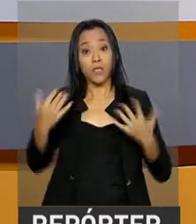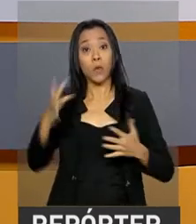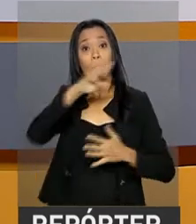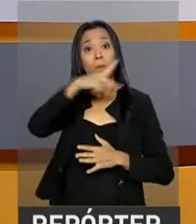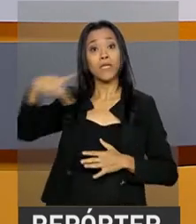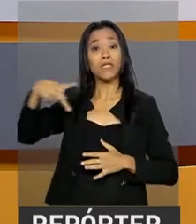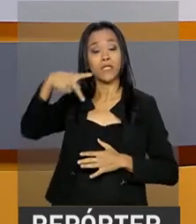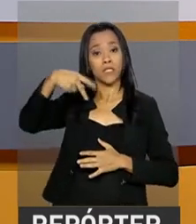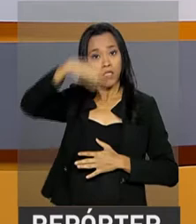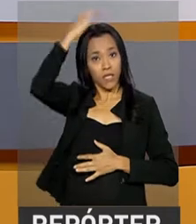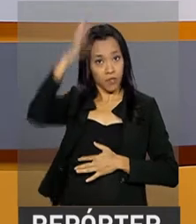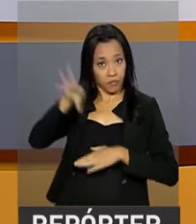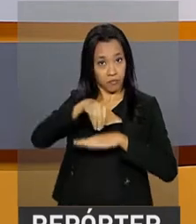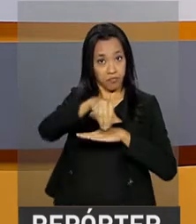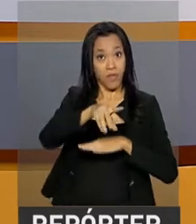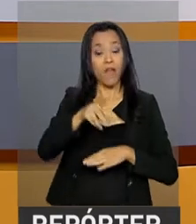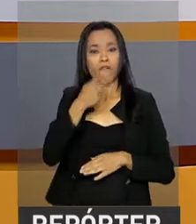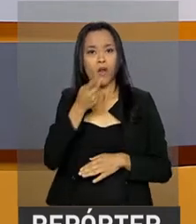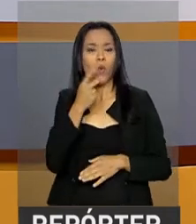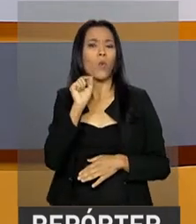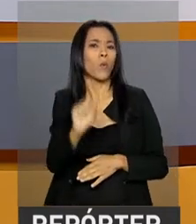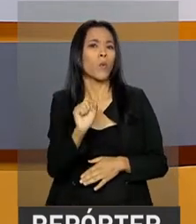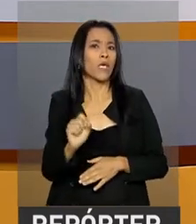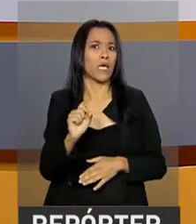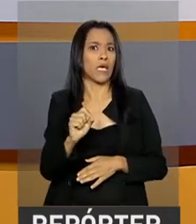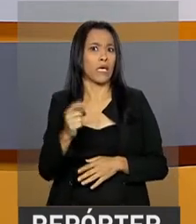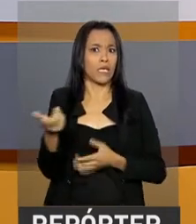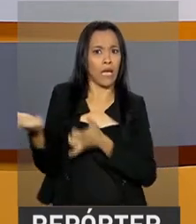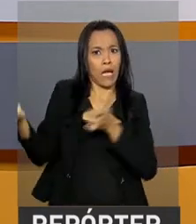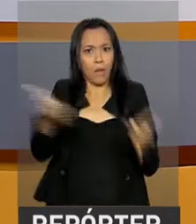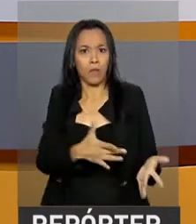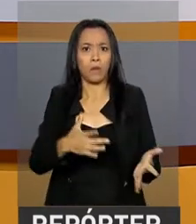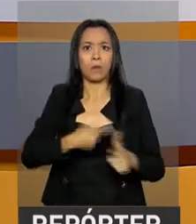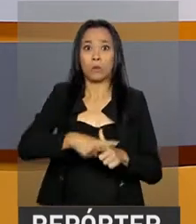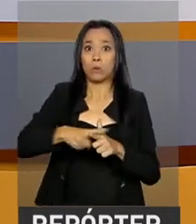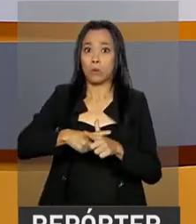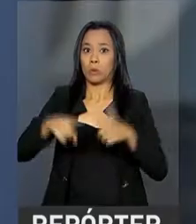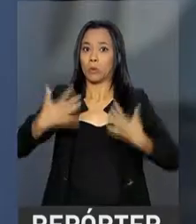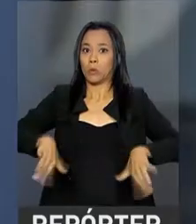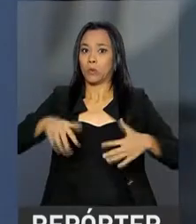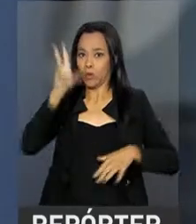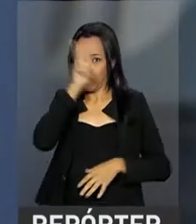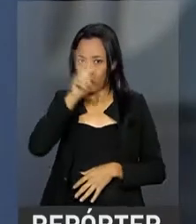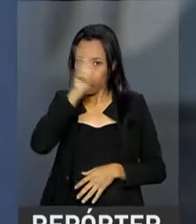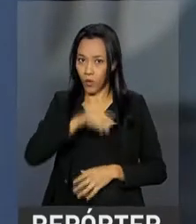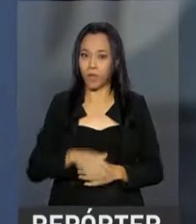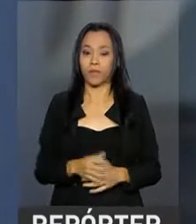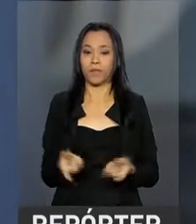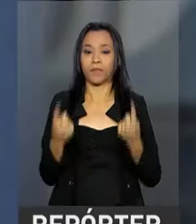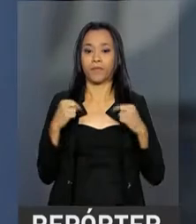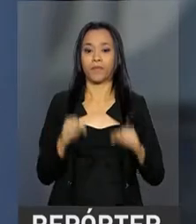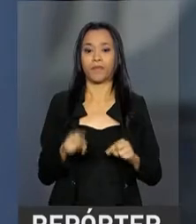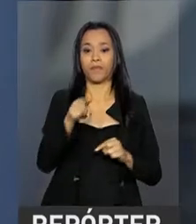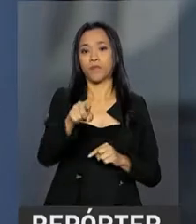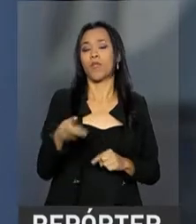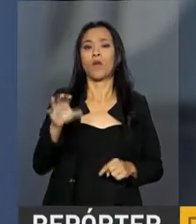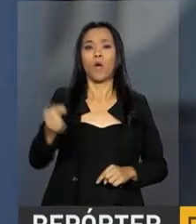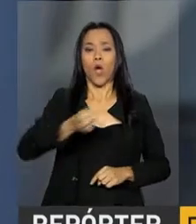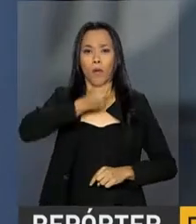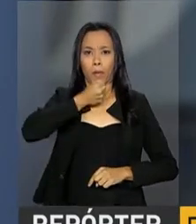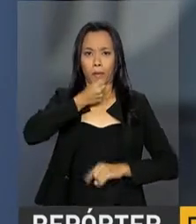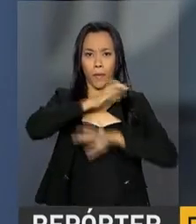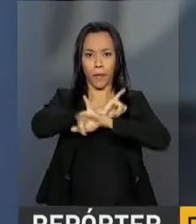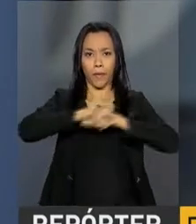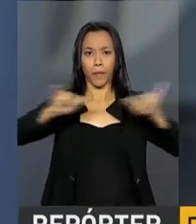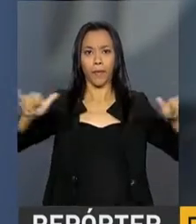disse que vê o país saindo da maior crise da história o porta voz da presidência da república alexandre